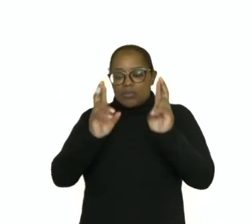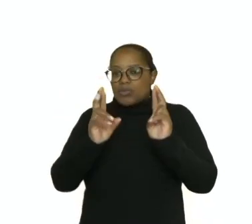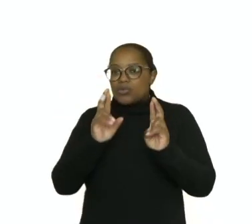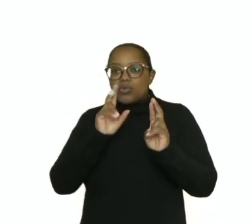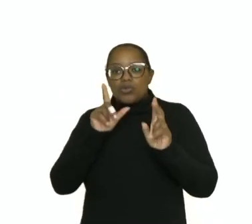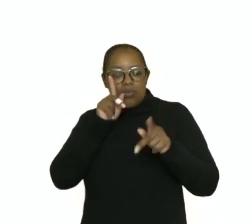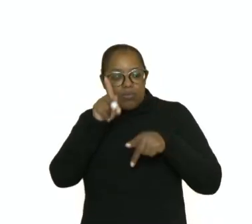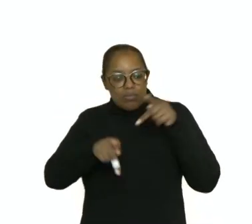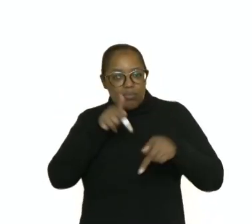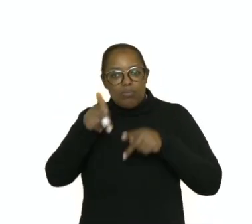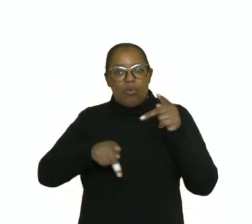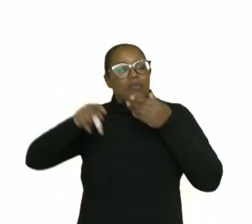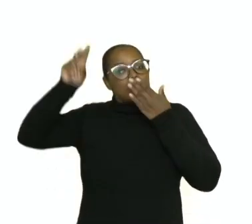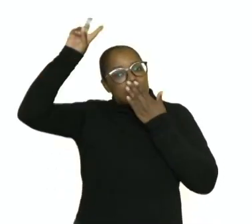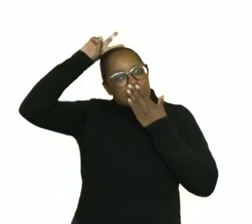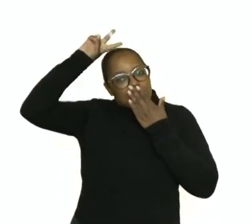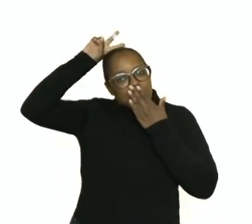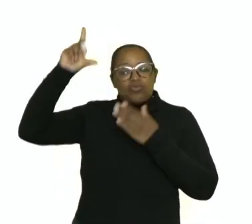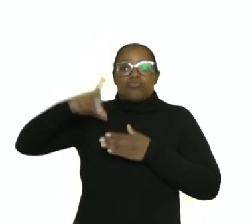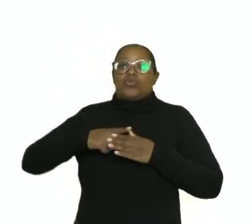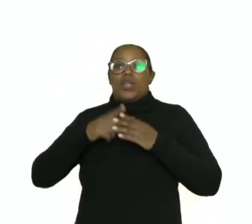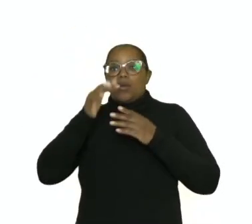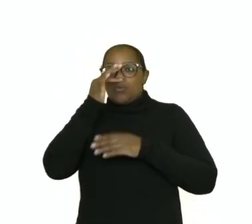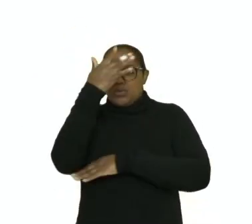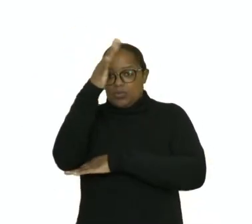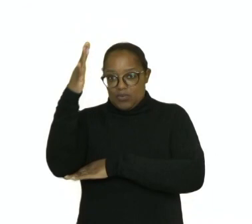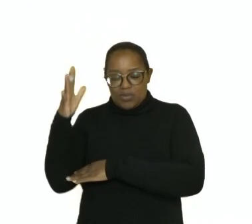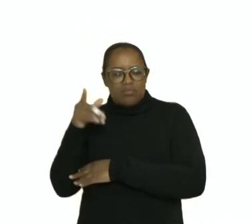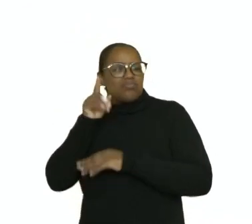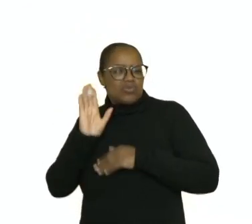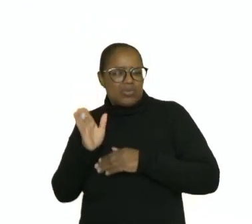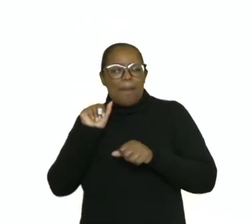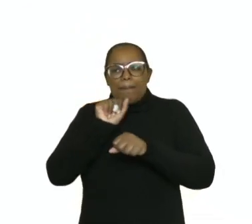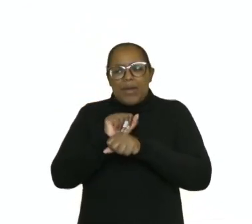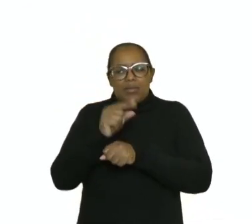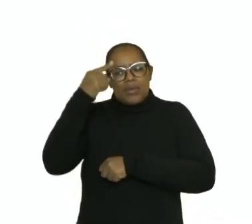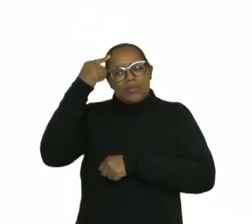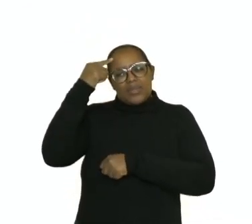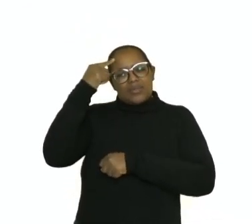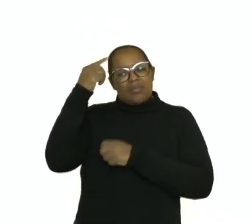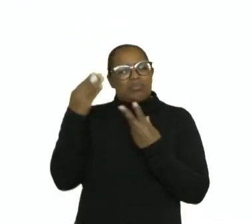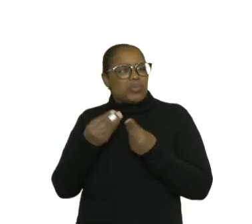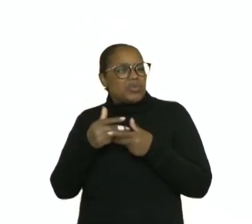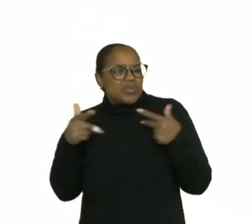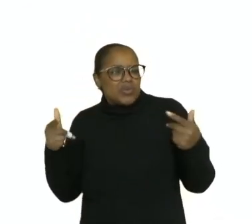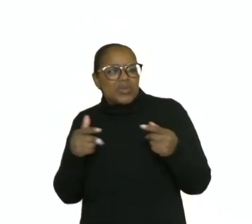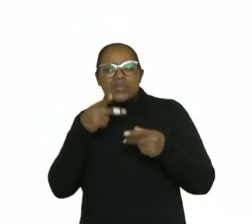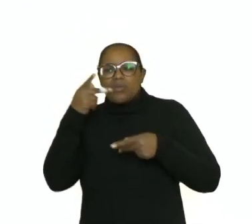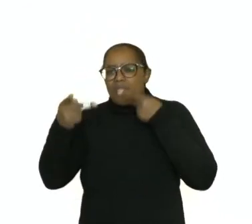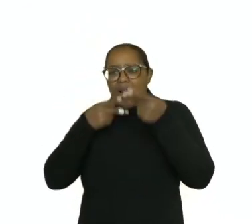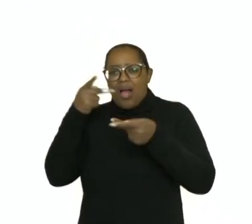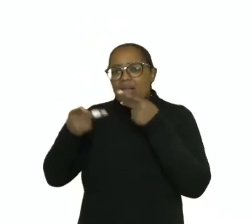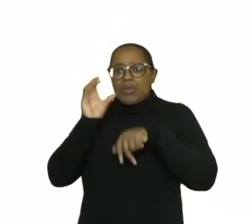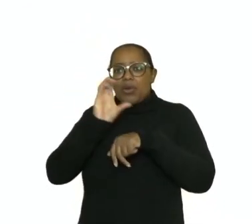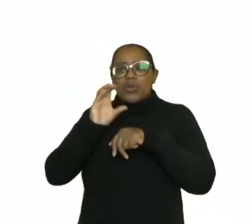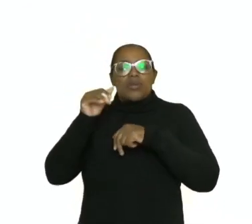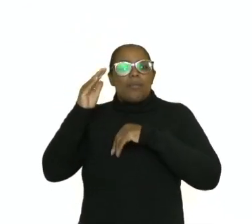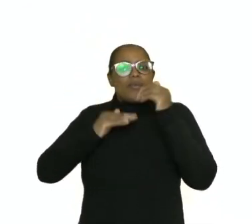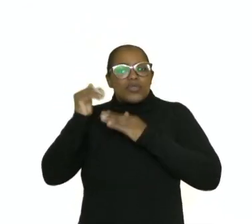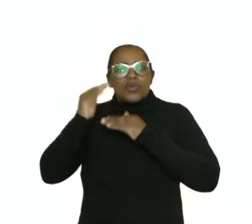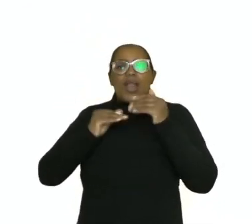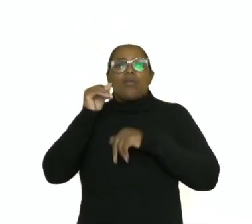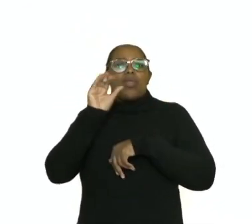têm com a natureza? Já parou para pensar que muitas coisas que são ditas pelos cientistas e